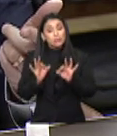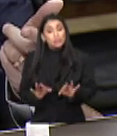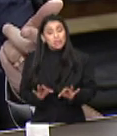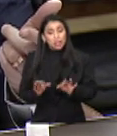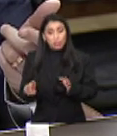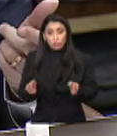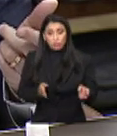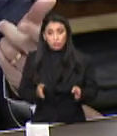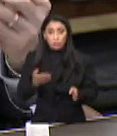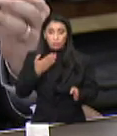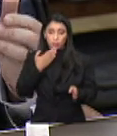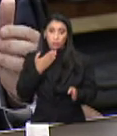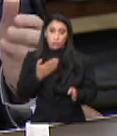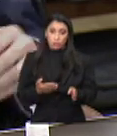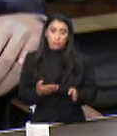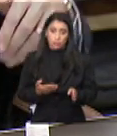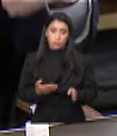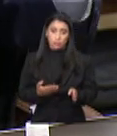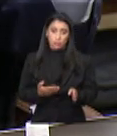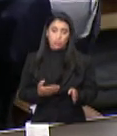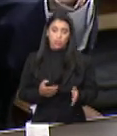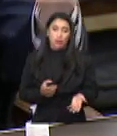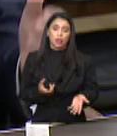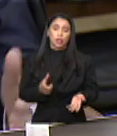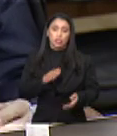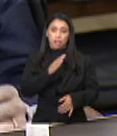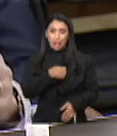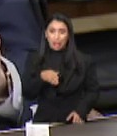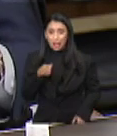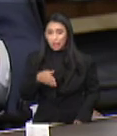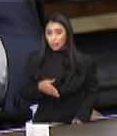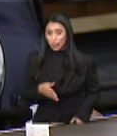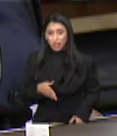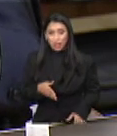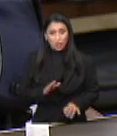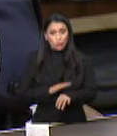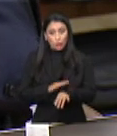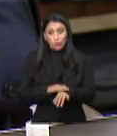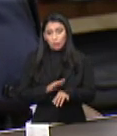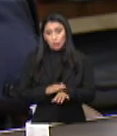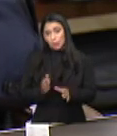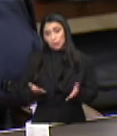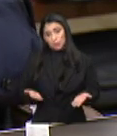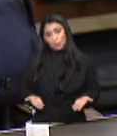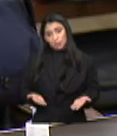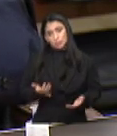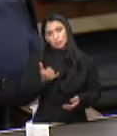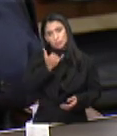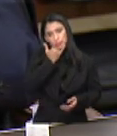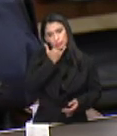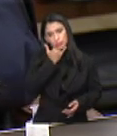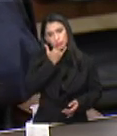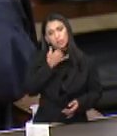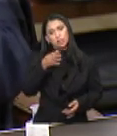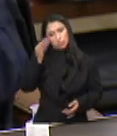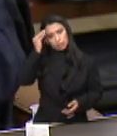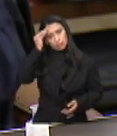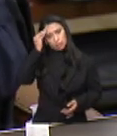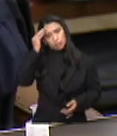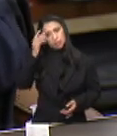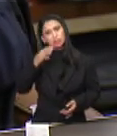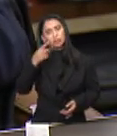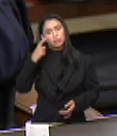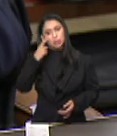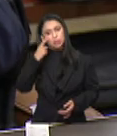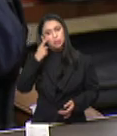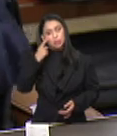se pode pedir, sob pena de você poder anular a qualquer momento o processo. E o pedido venha entendendo a posição do ministro Cássio. Não, mas